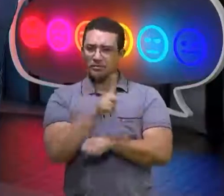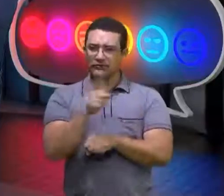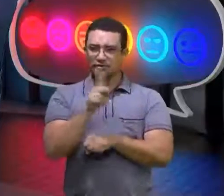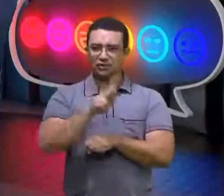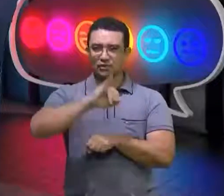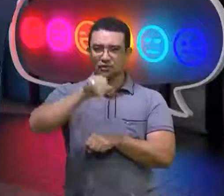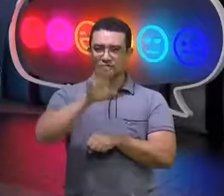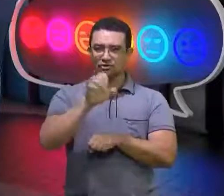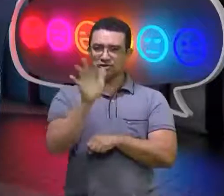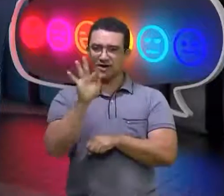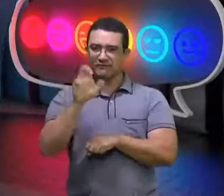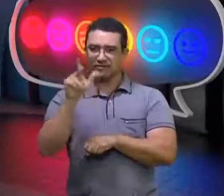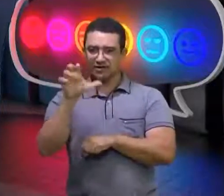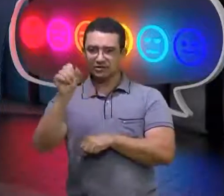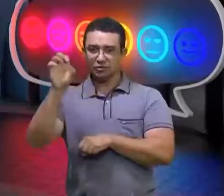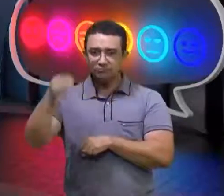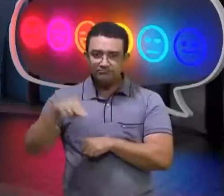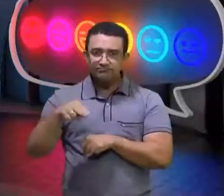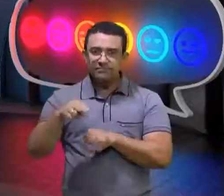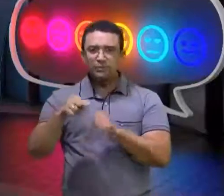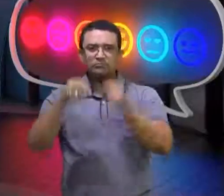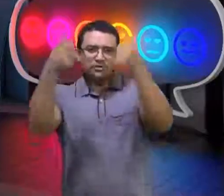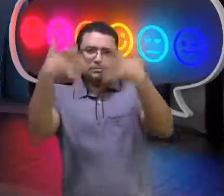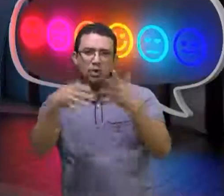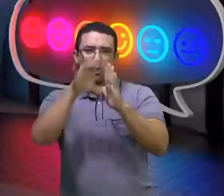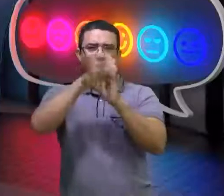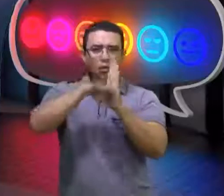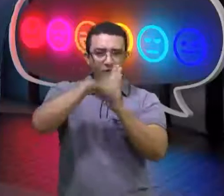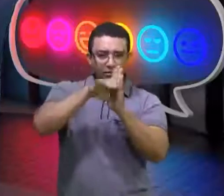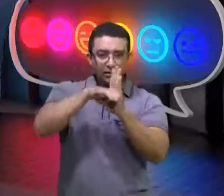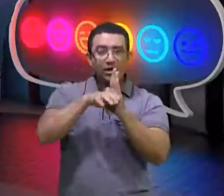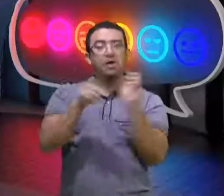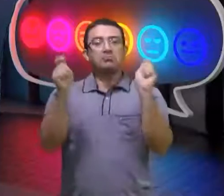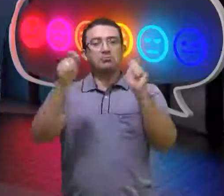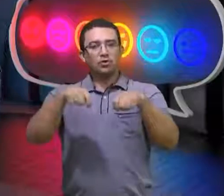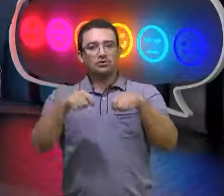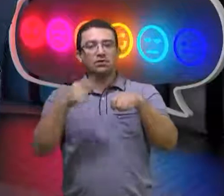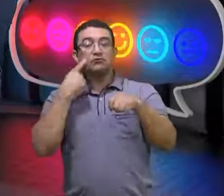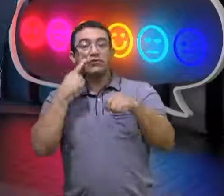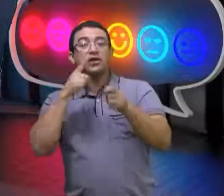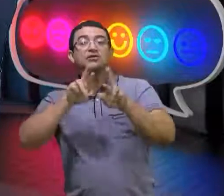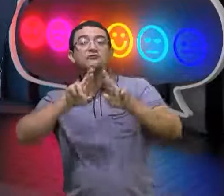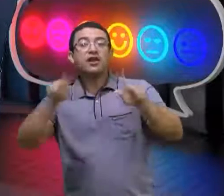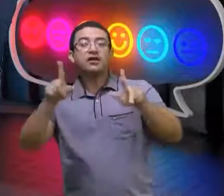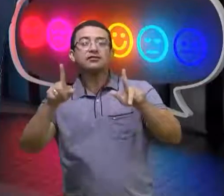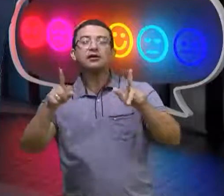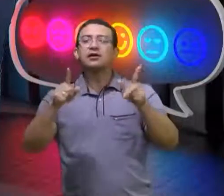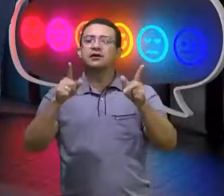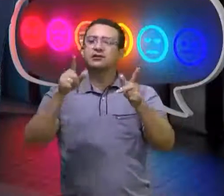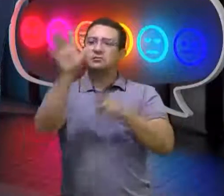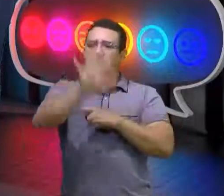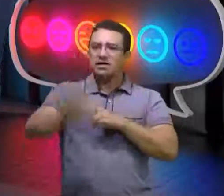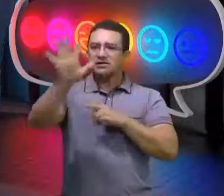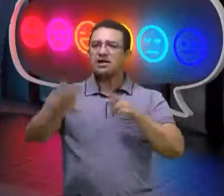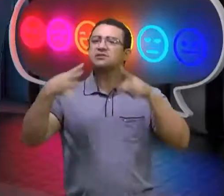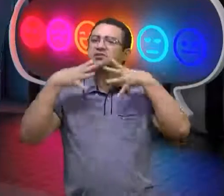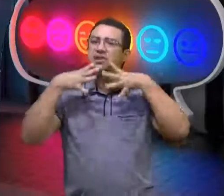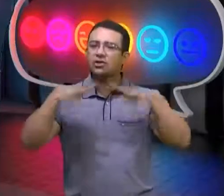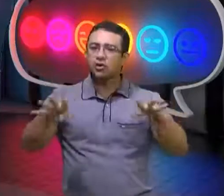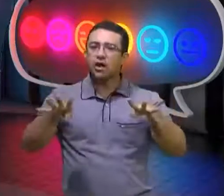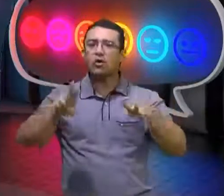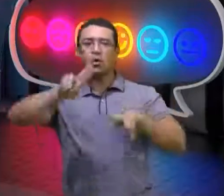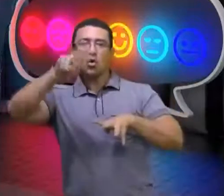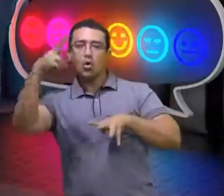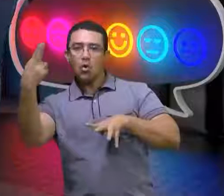gente o que é paisagem, né? E a gente pôde diferenciar ali o que é uma paisagem natural de uma paisagem ali que tem uma